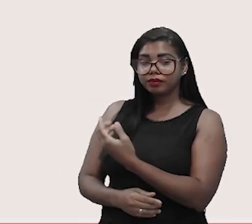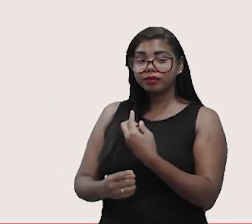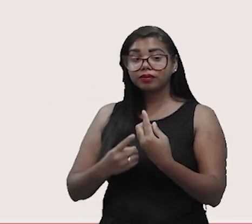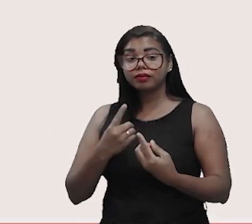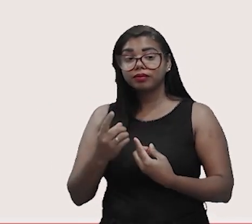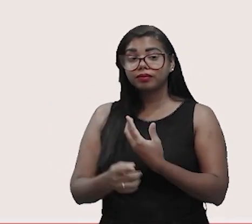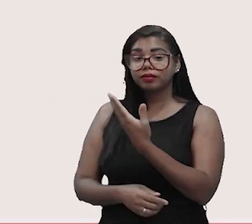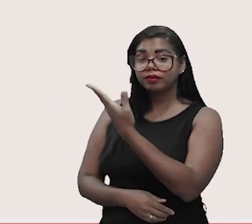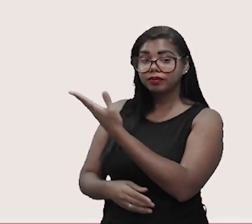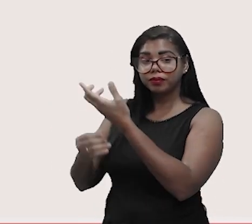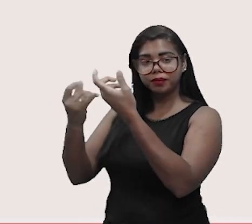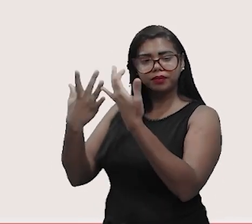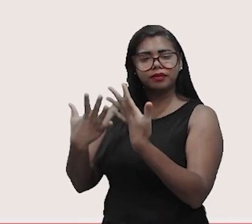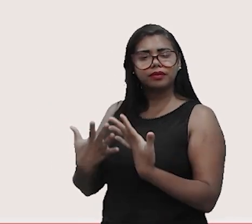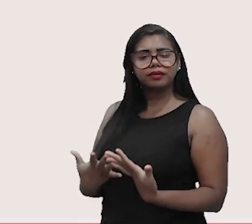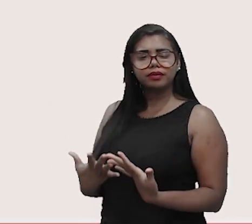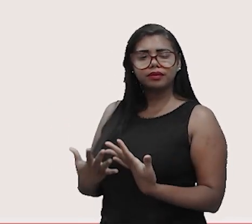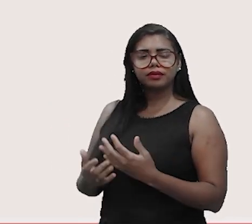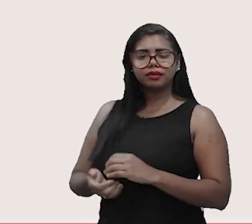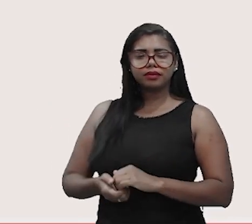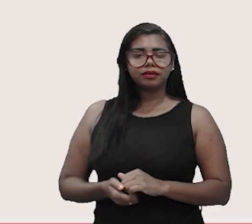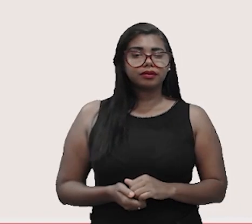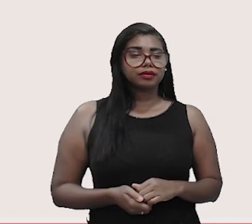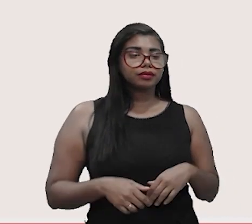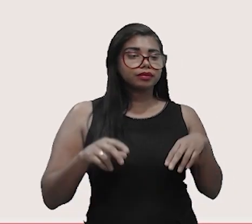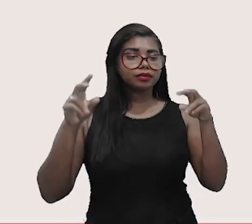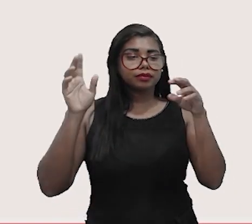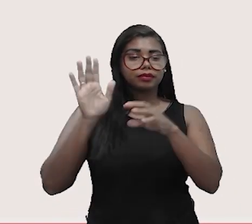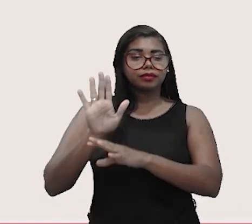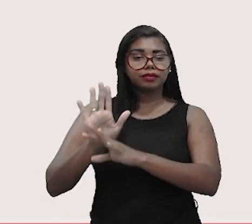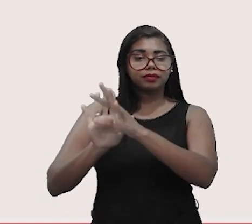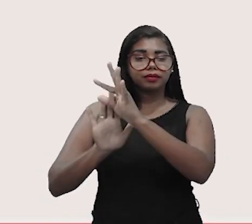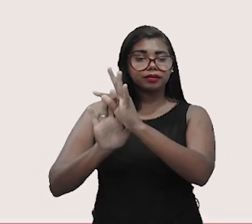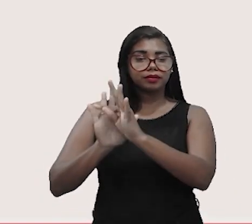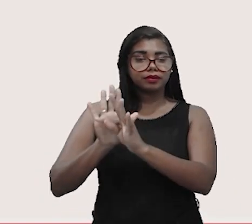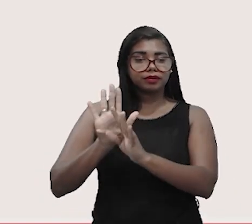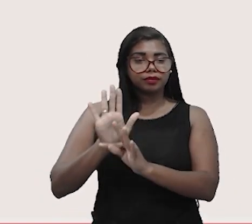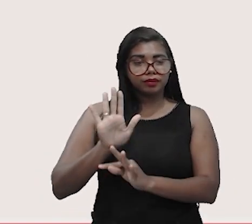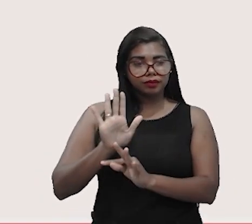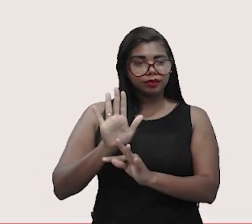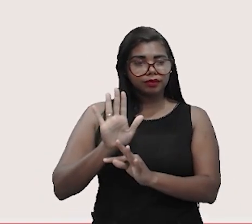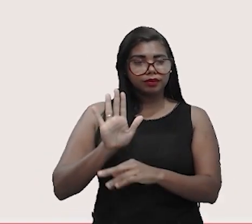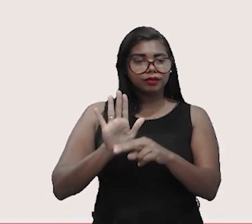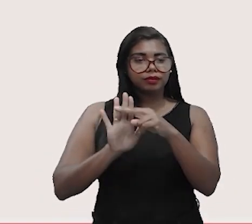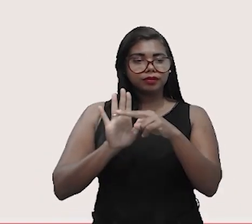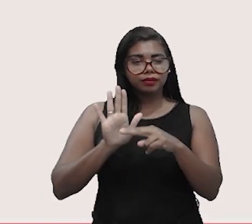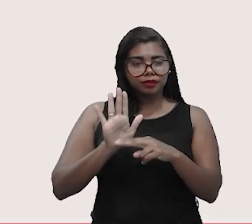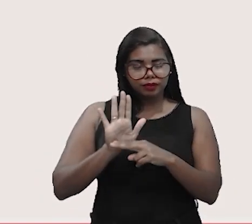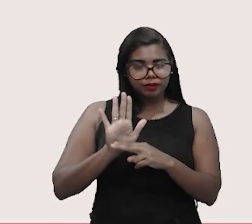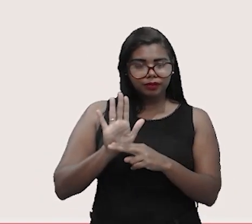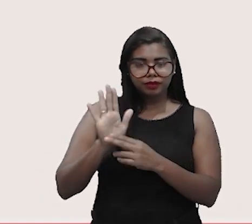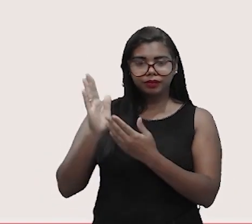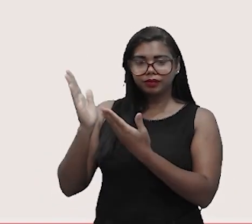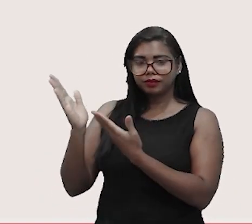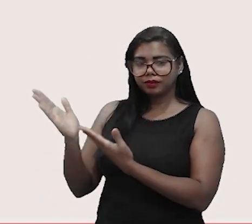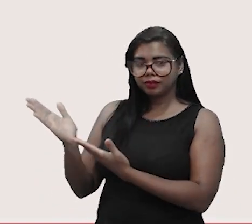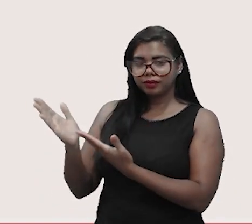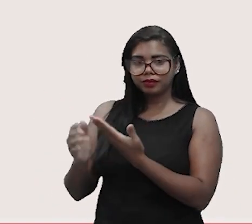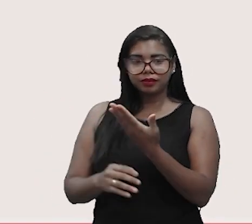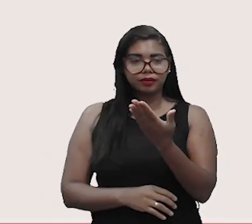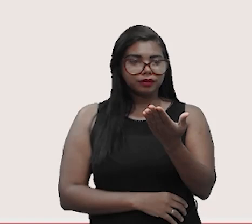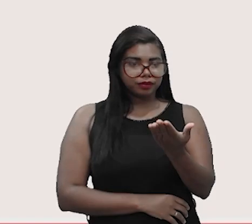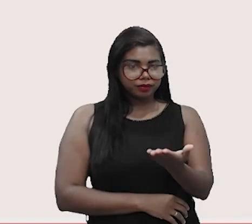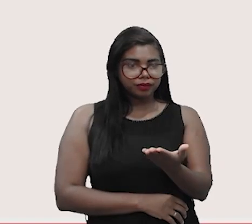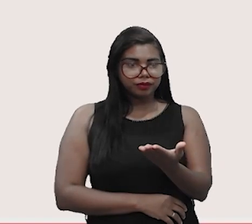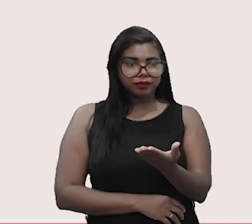o seguinte: nesse texto, o uso da norma padrão. Então, ó, você, fera, na hora vai